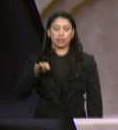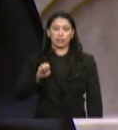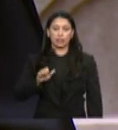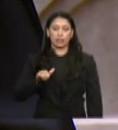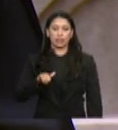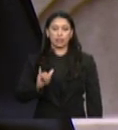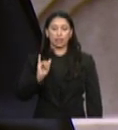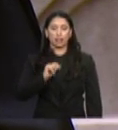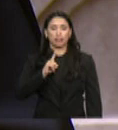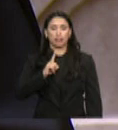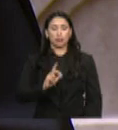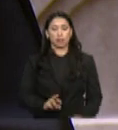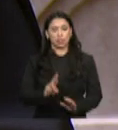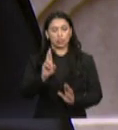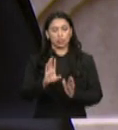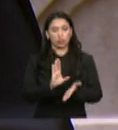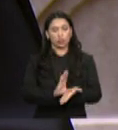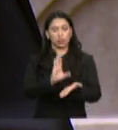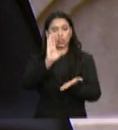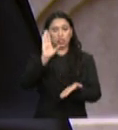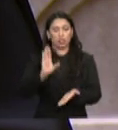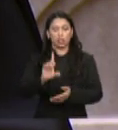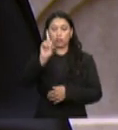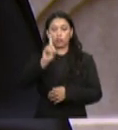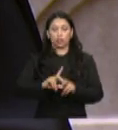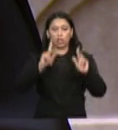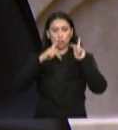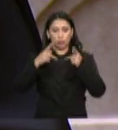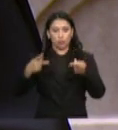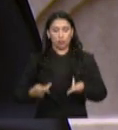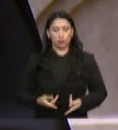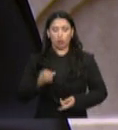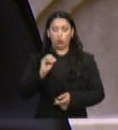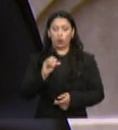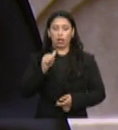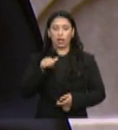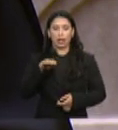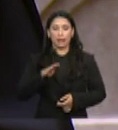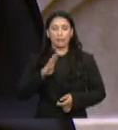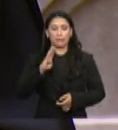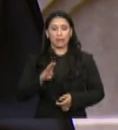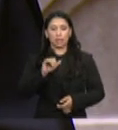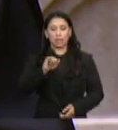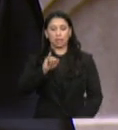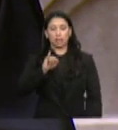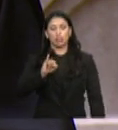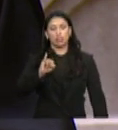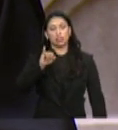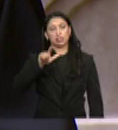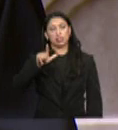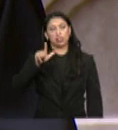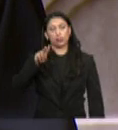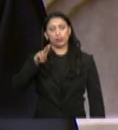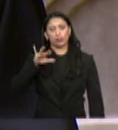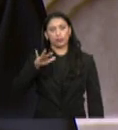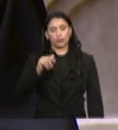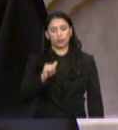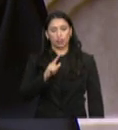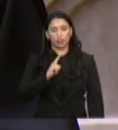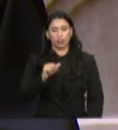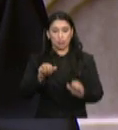conselheira Federal e presidente da comissão nacional de Direitos Humanos da Ordem dos Advogados do Brasil Silvia Virgínia que aqui neste plenário